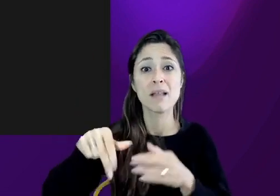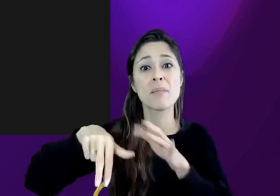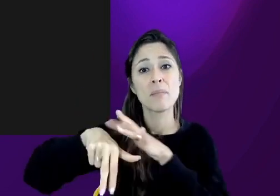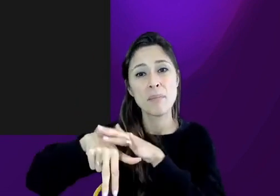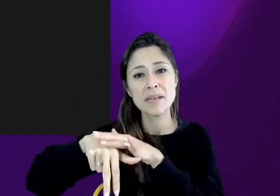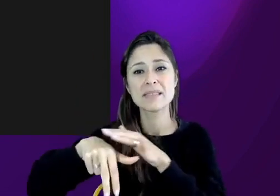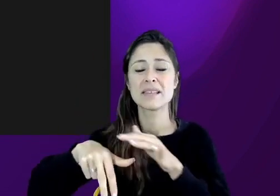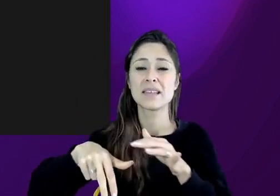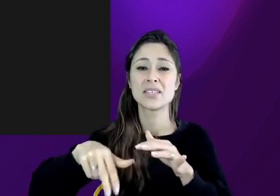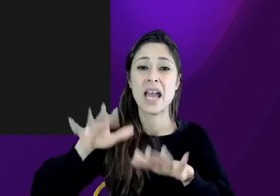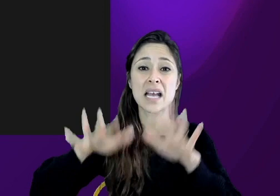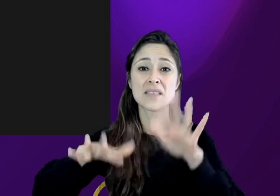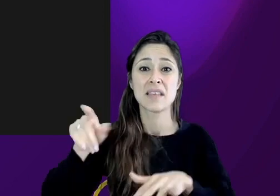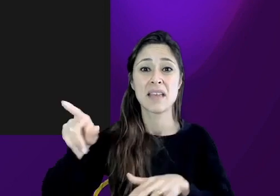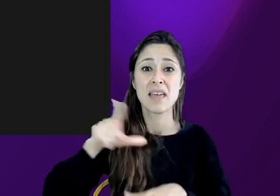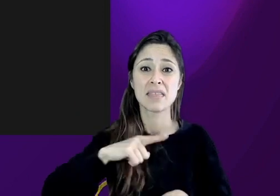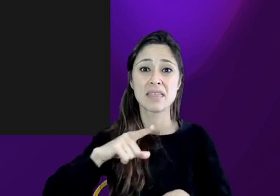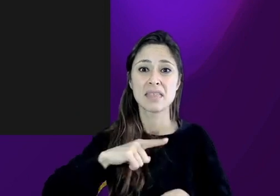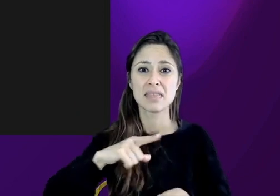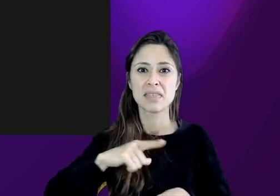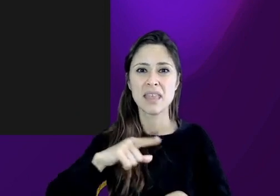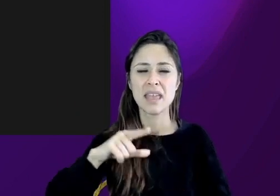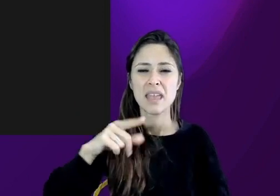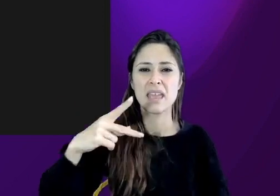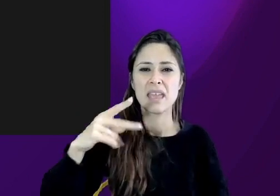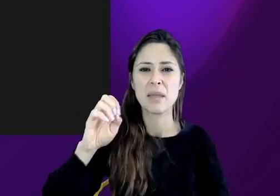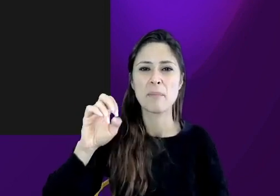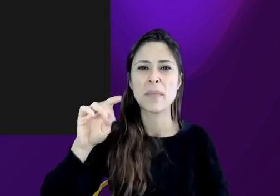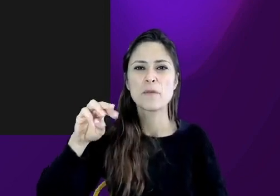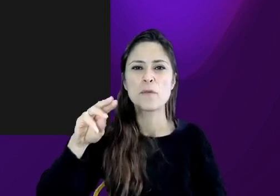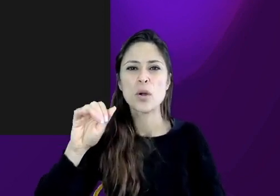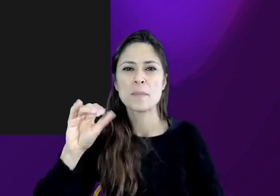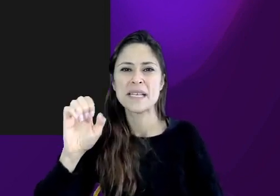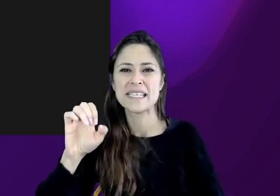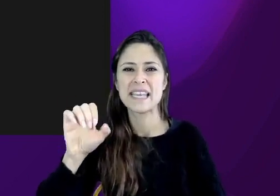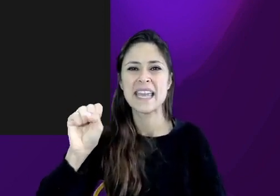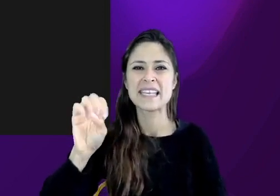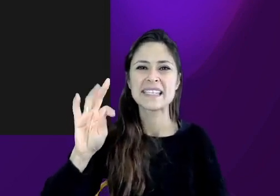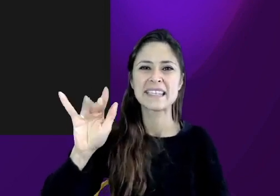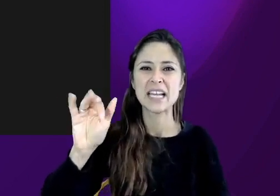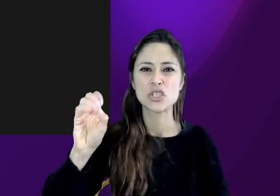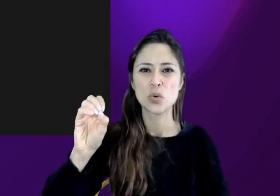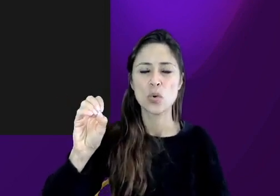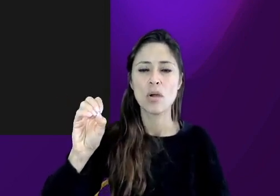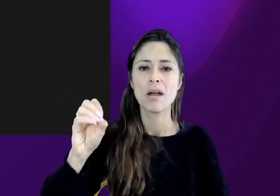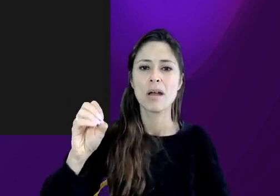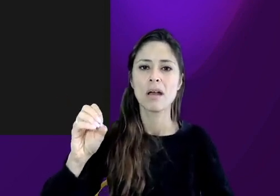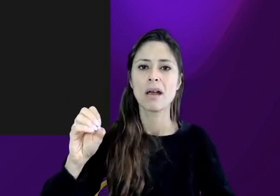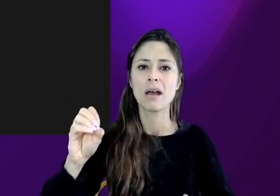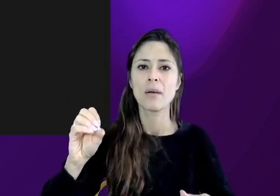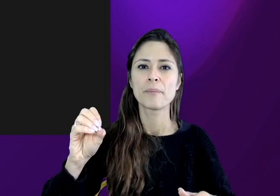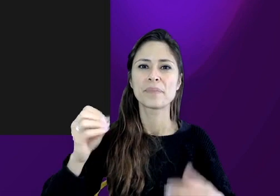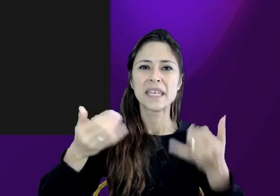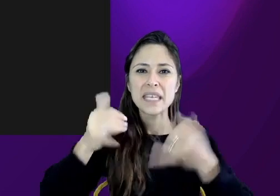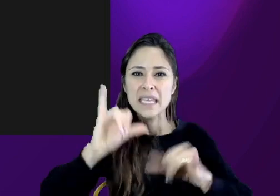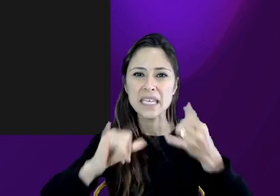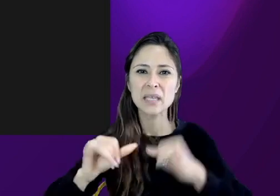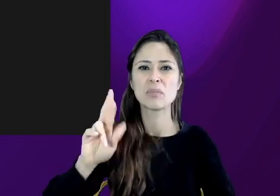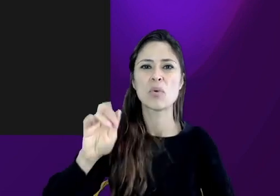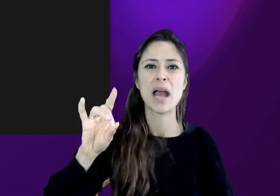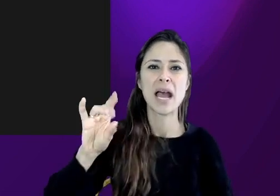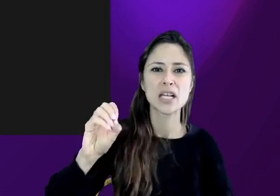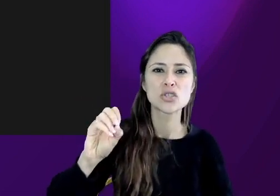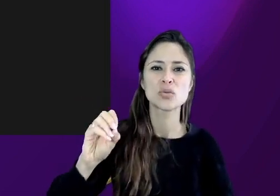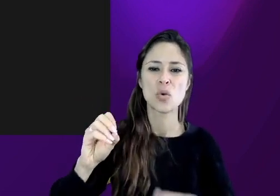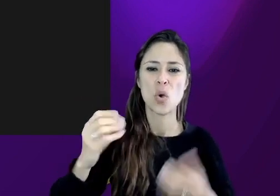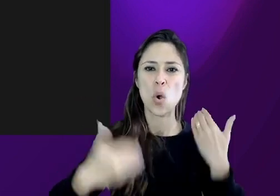tem um performance status ruim. Tolerar uma quimio-radioterapia também vai ser difícil para esse paciente.